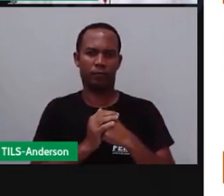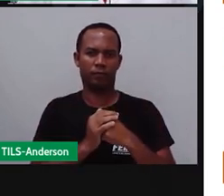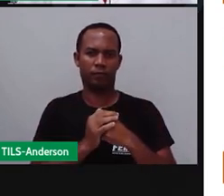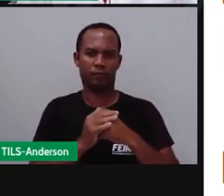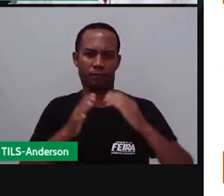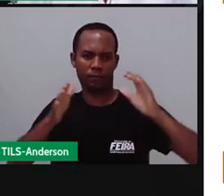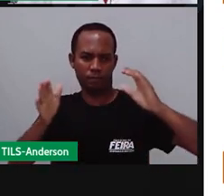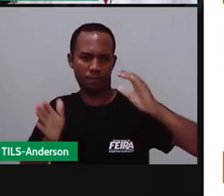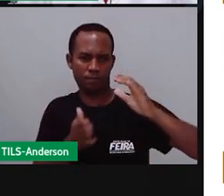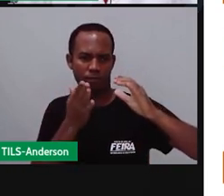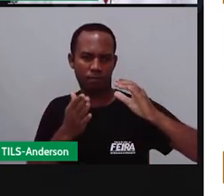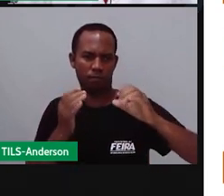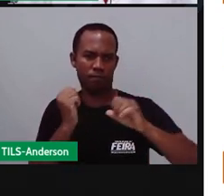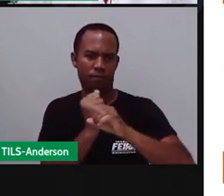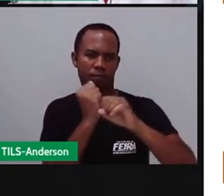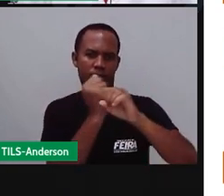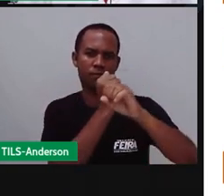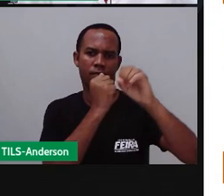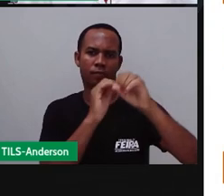pedreiro,